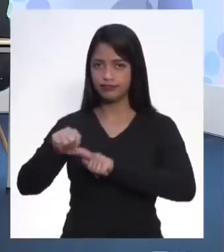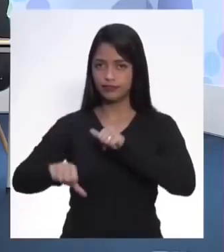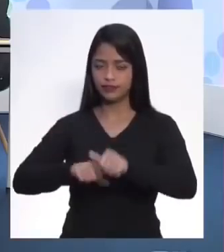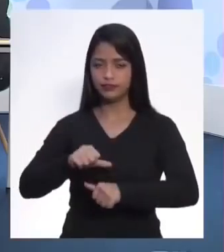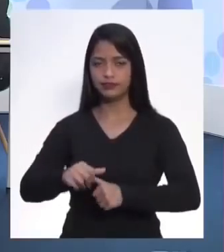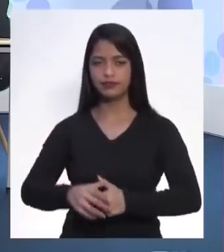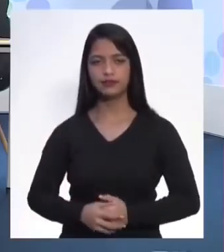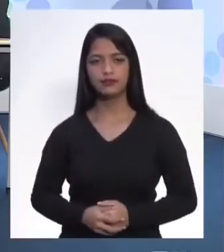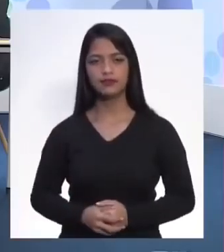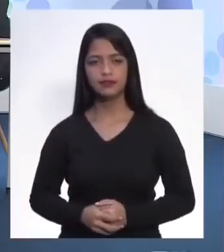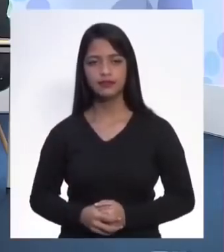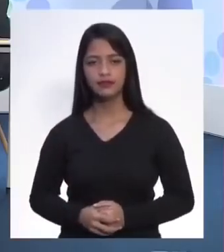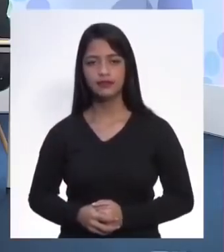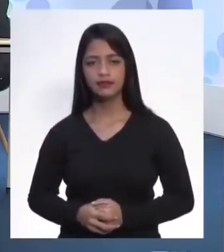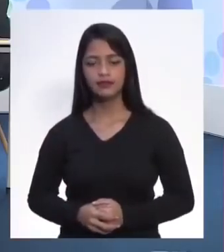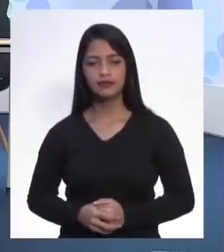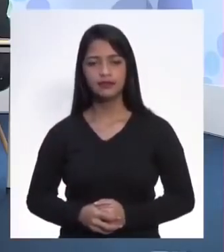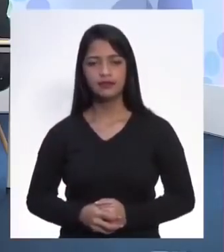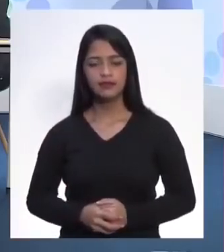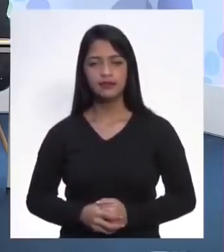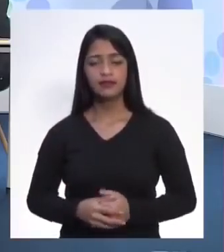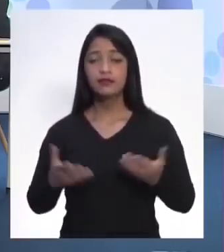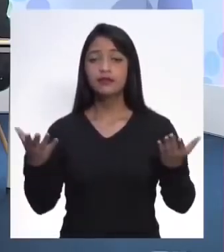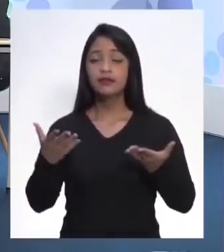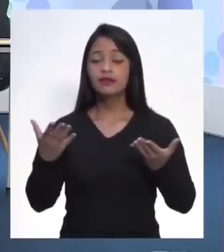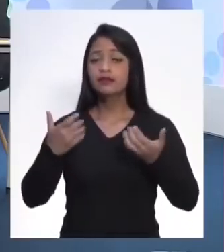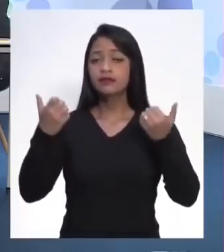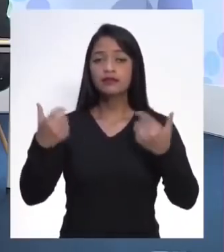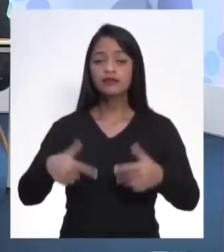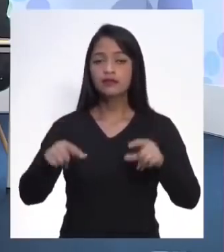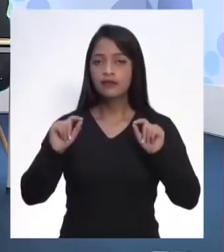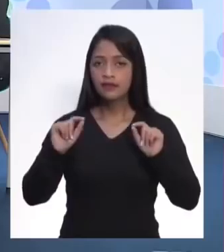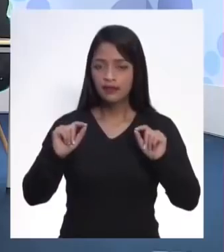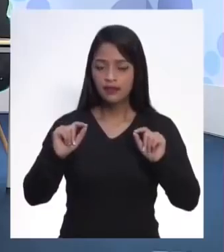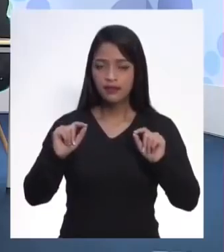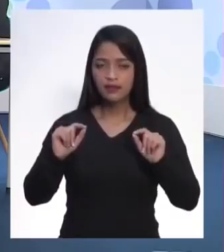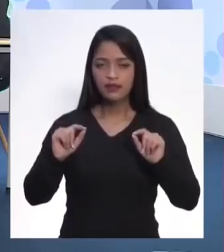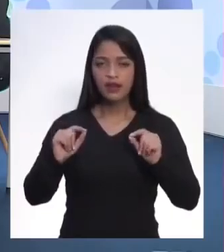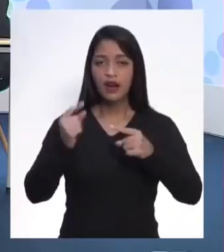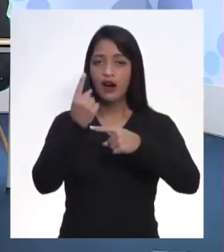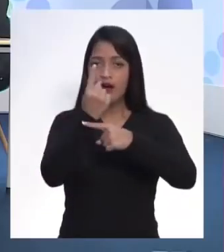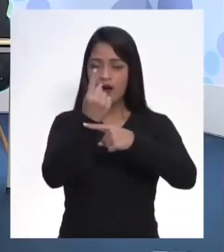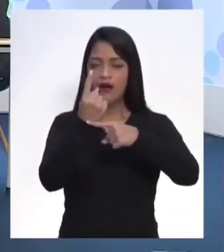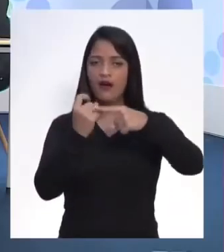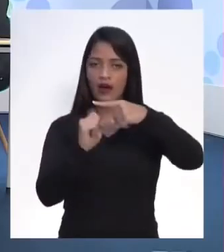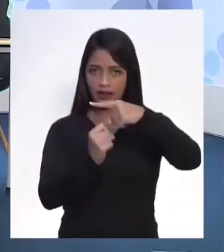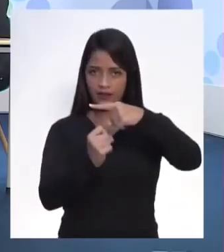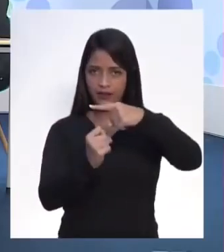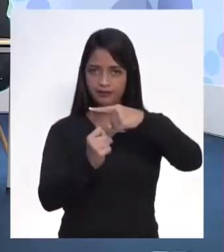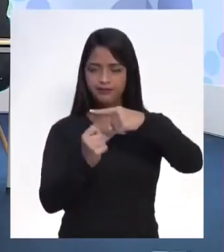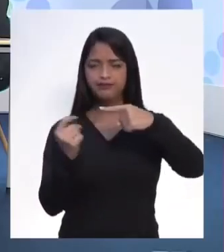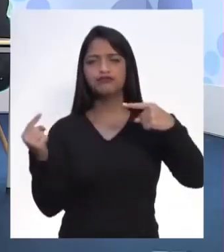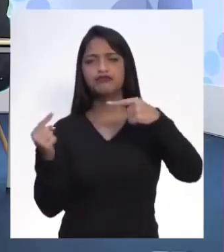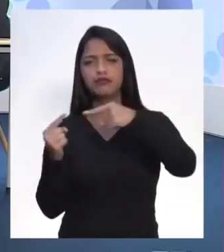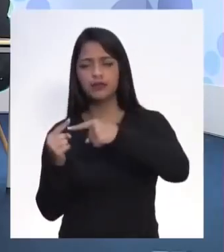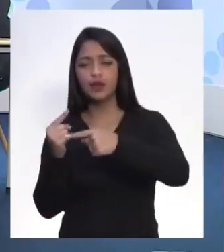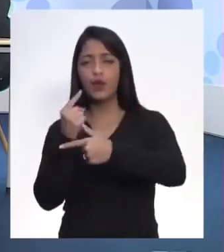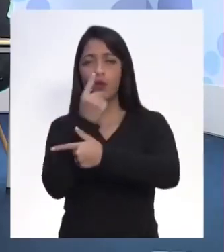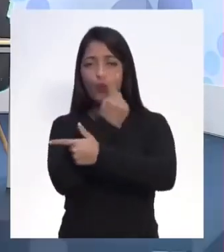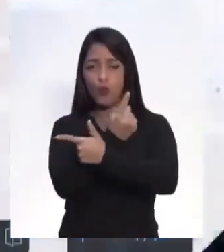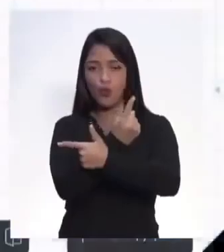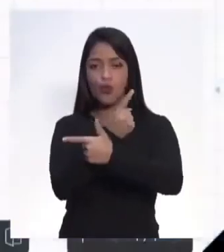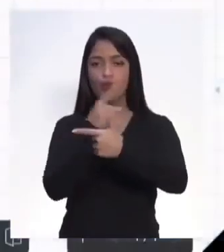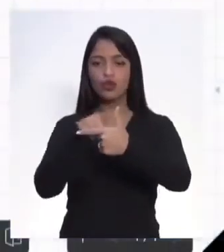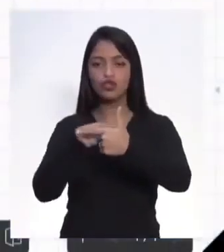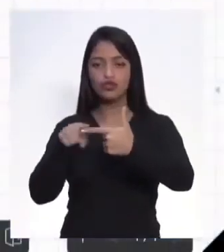fazer. Tá? Que fração que a gente está falando aí? A gente está falando em 1 dividido por 8. Então, olha aqui,